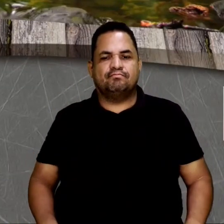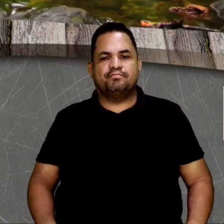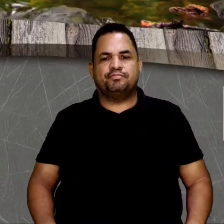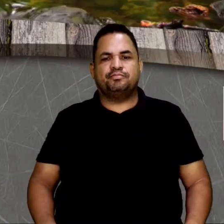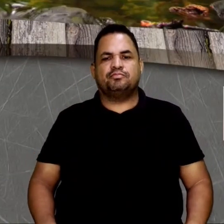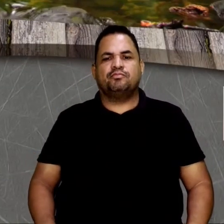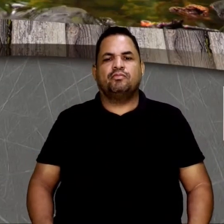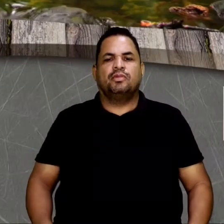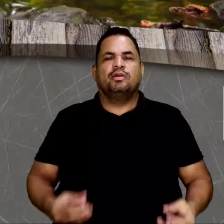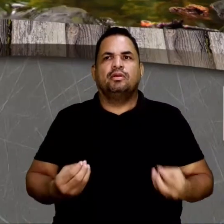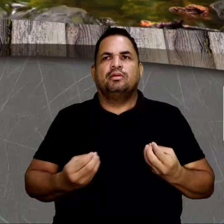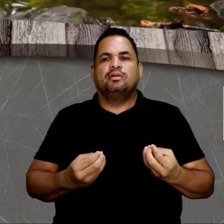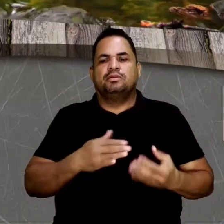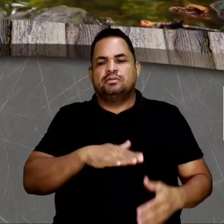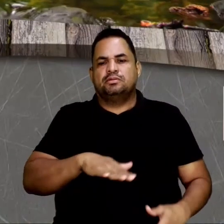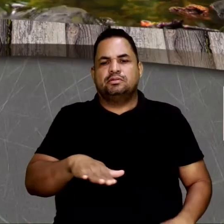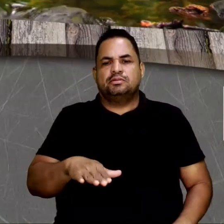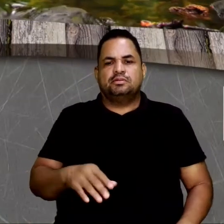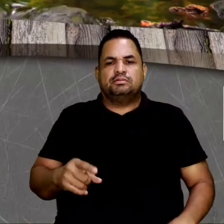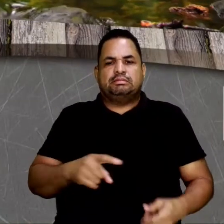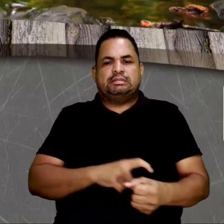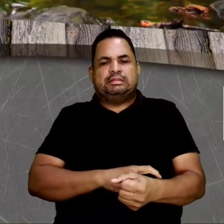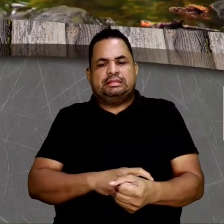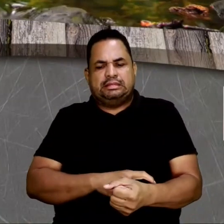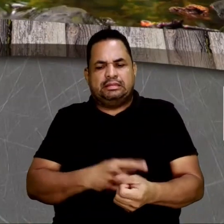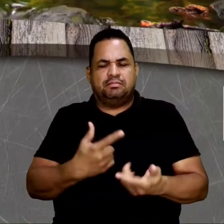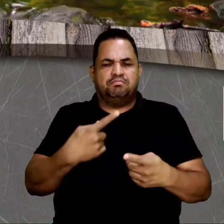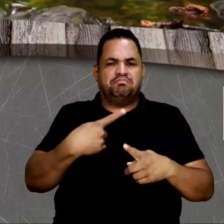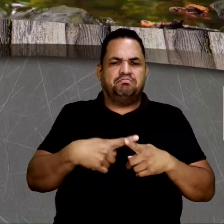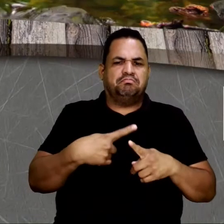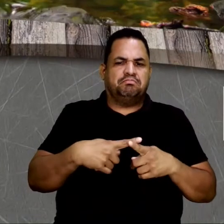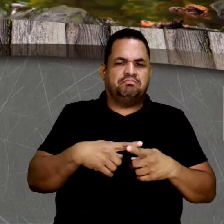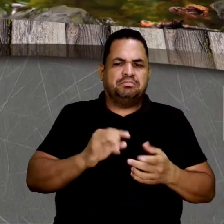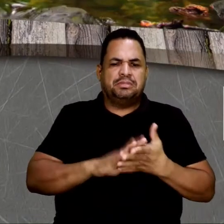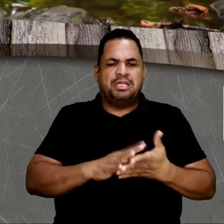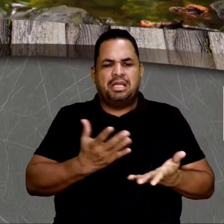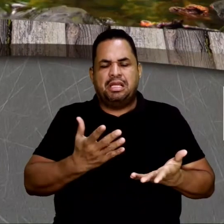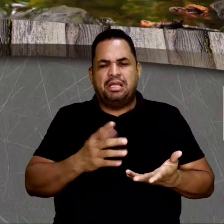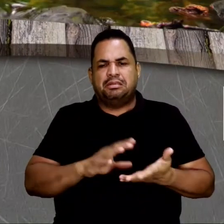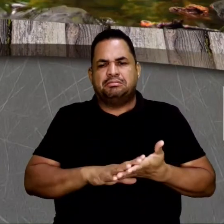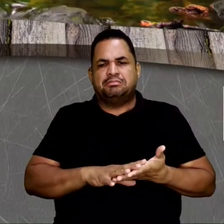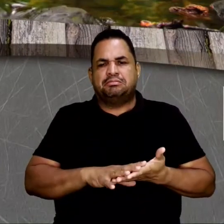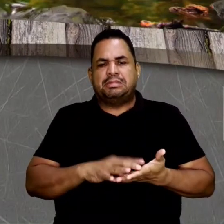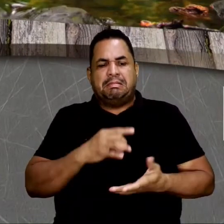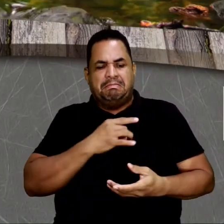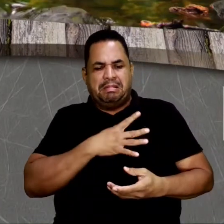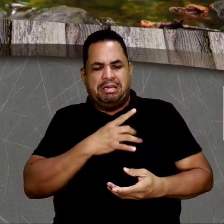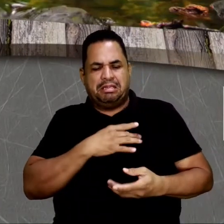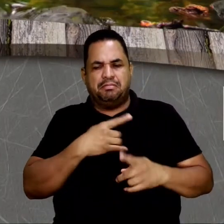onde que essa criança é nervosa desse jeito, por que essa criança é medrosa desse jeito, porque... Então, todas essas